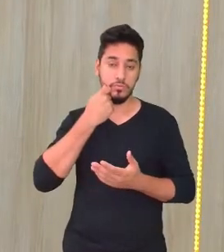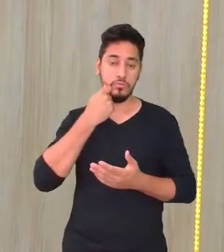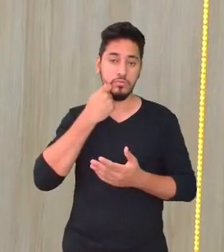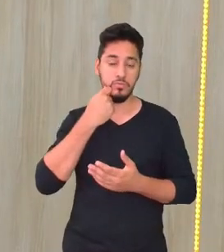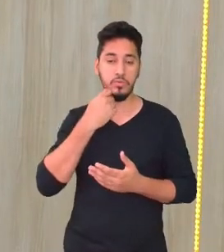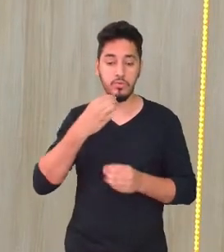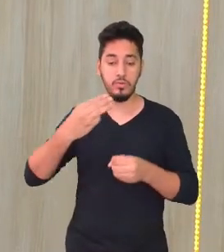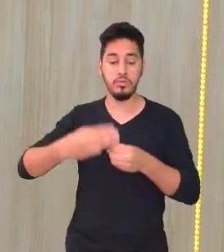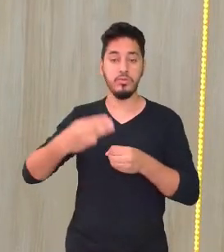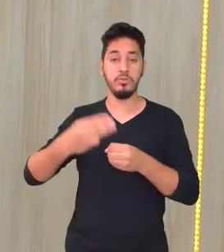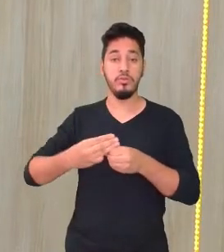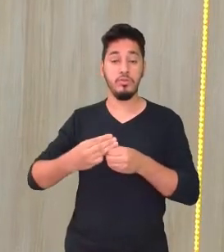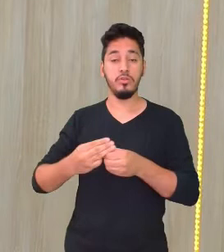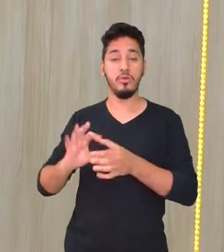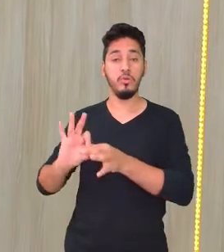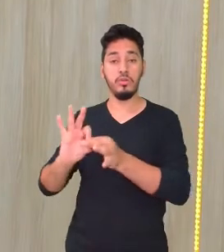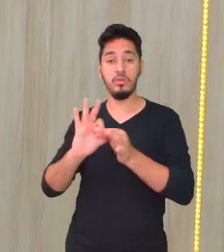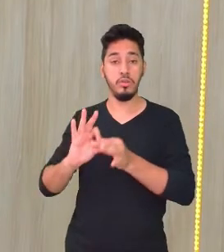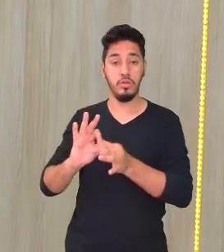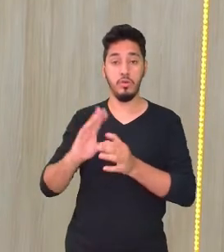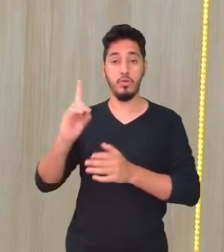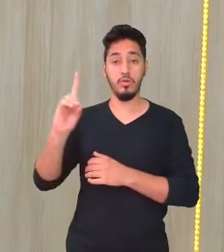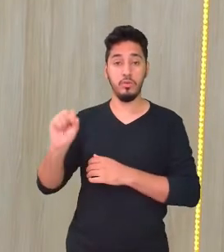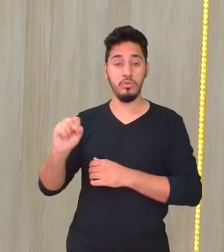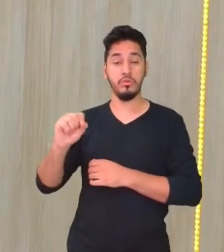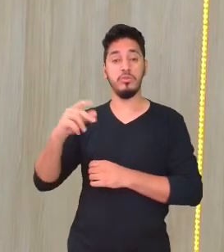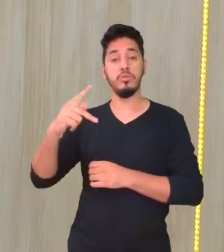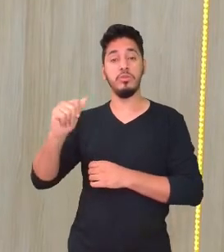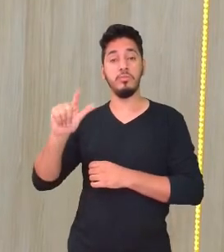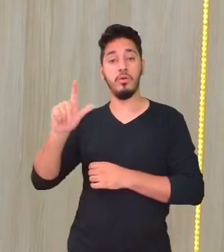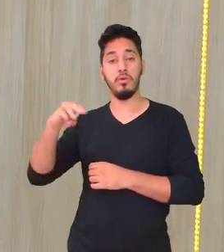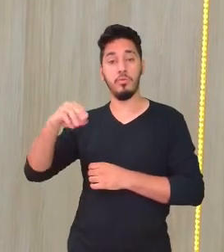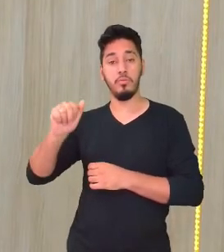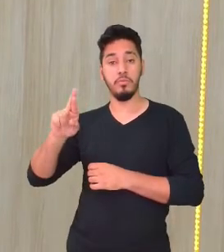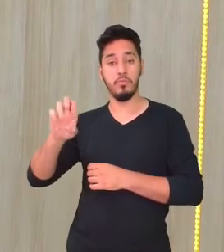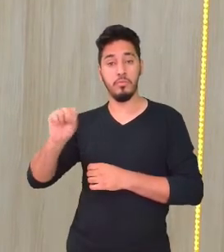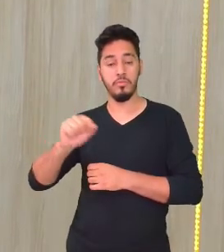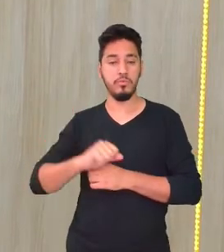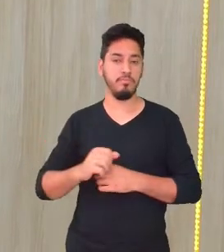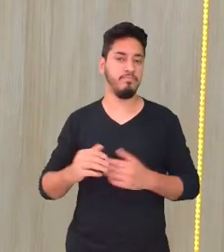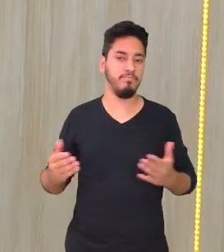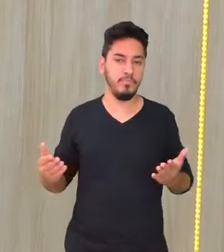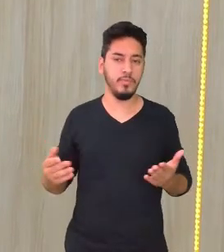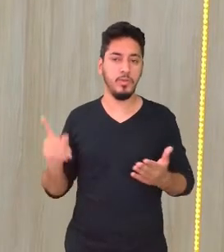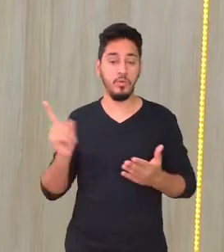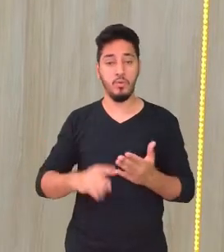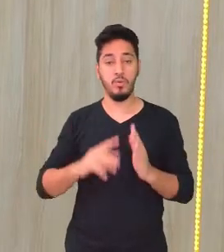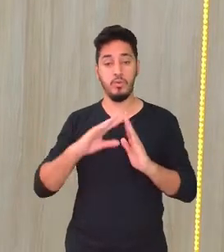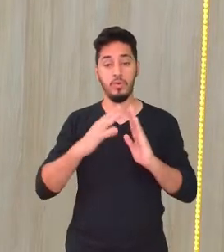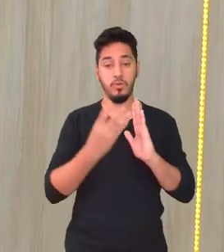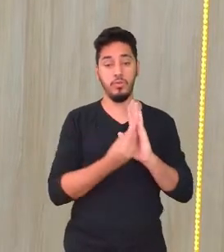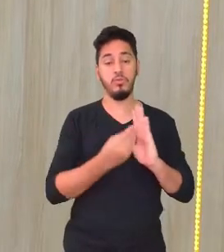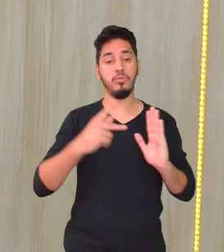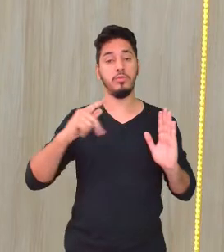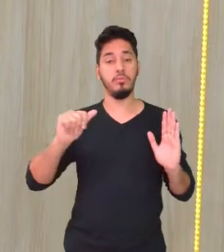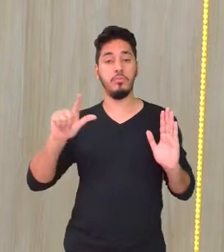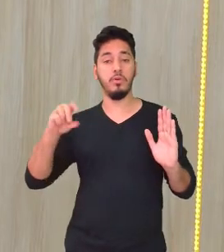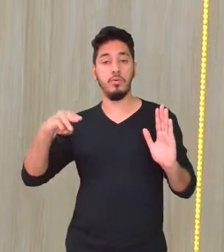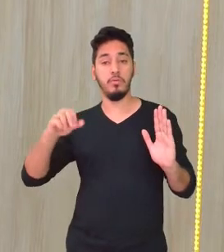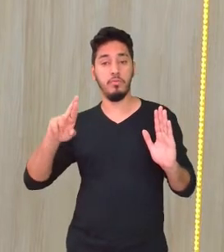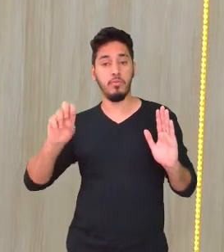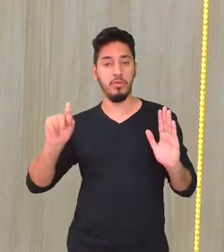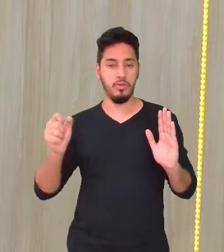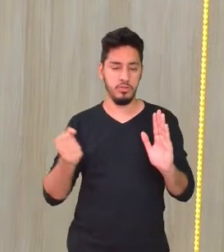município, né, de União dos Palmares, né? Então, nesse sentido, o quilombo de Palmares, né, com a chefia